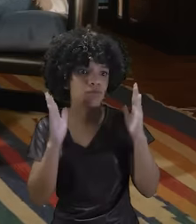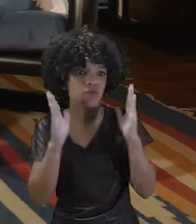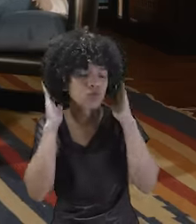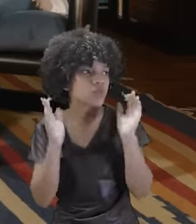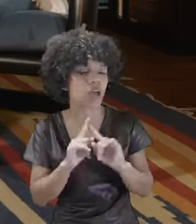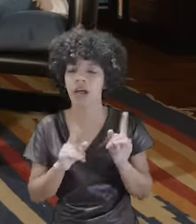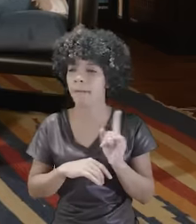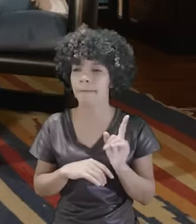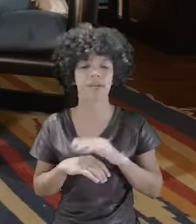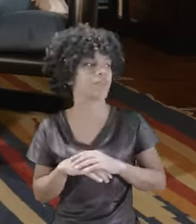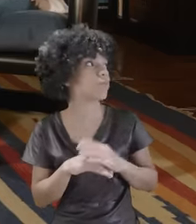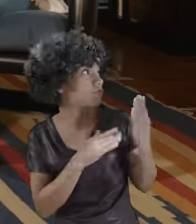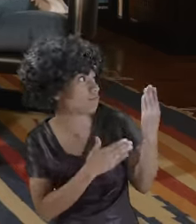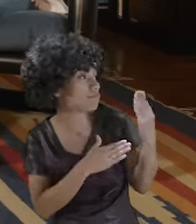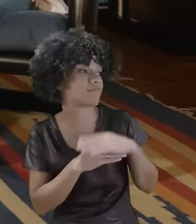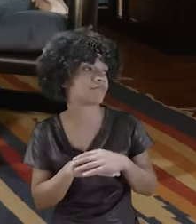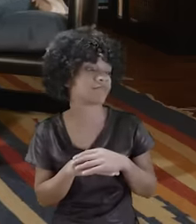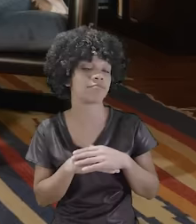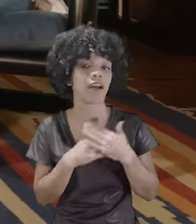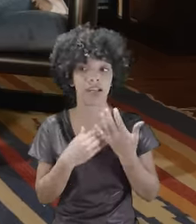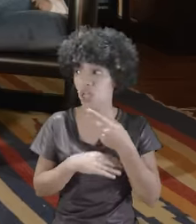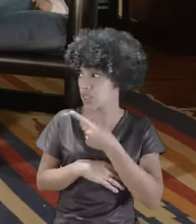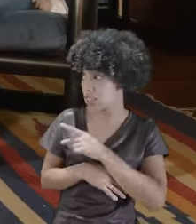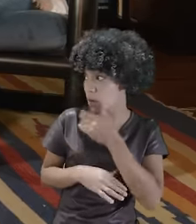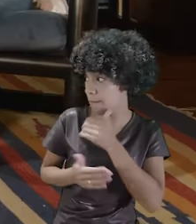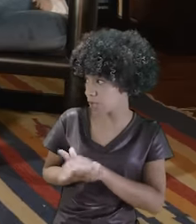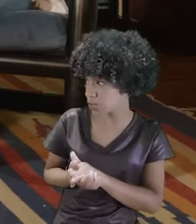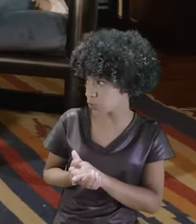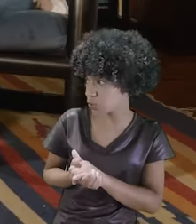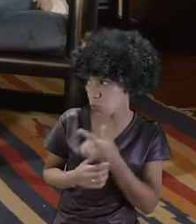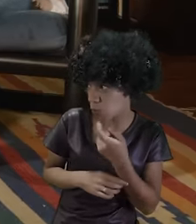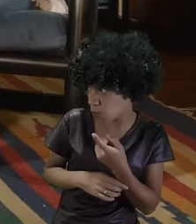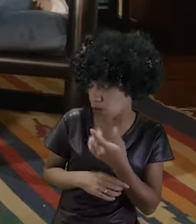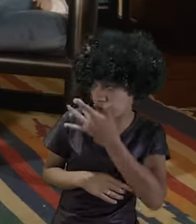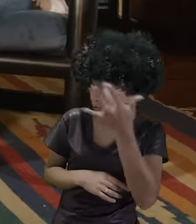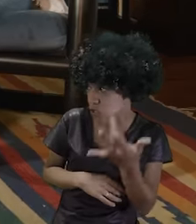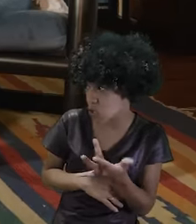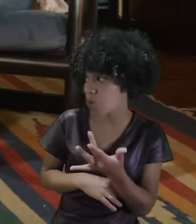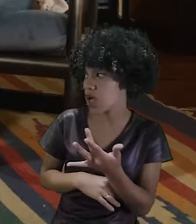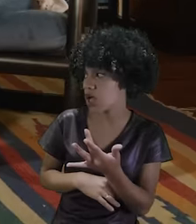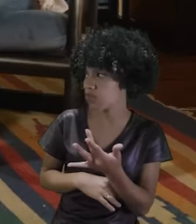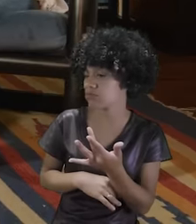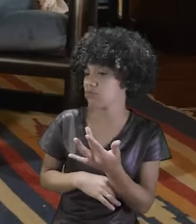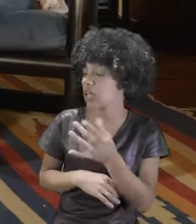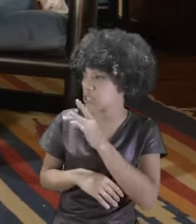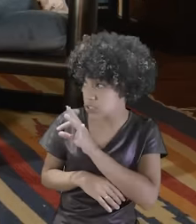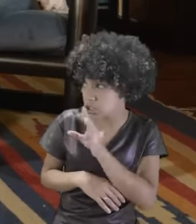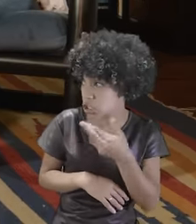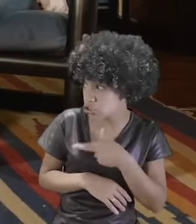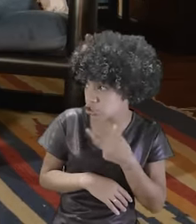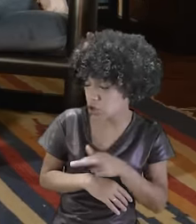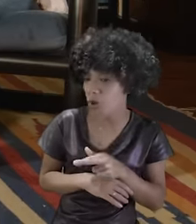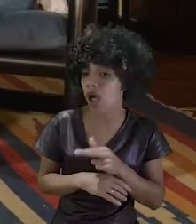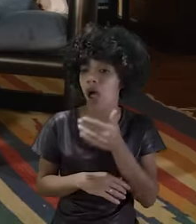ele tá exatamente entender eu fico meu marido para meu marido eu volto a pessoa na concepção na cabeça de